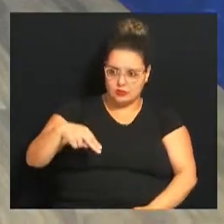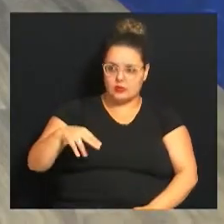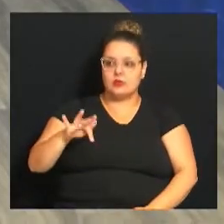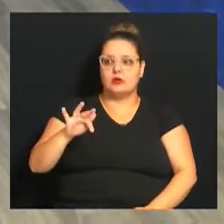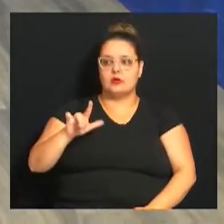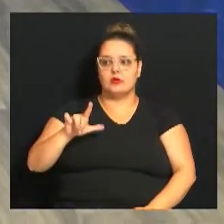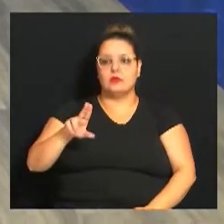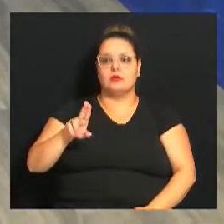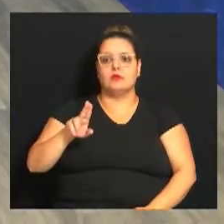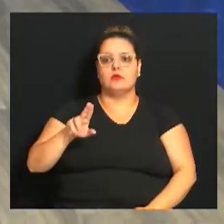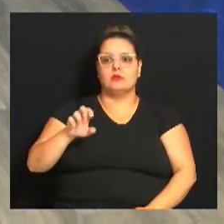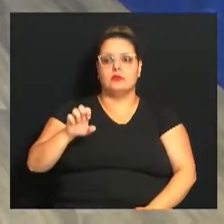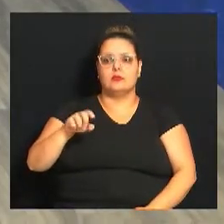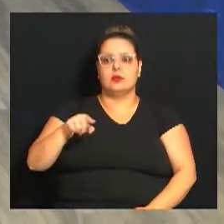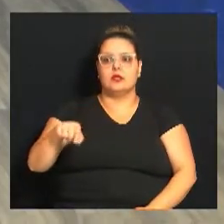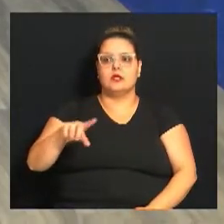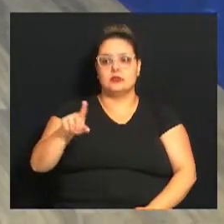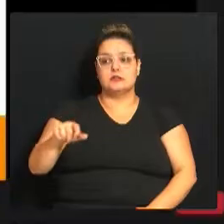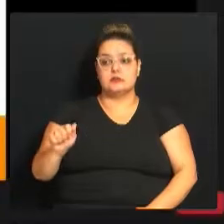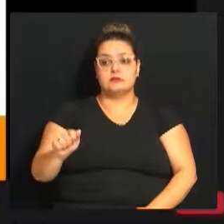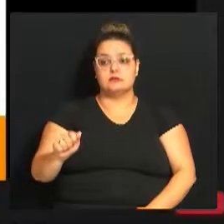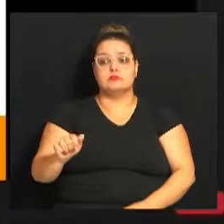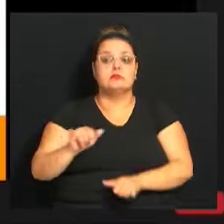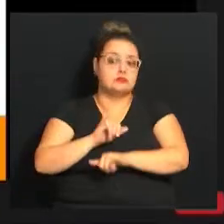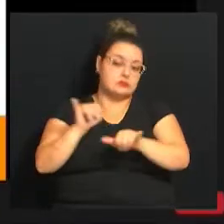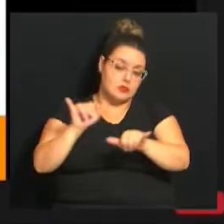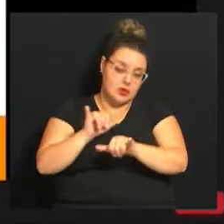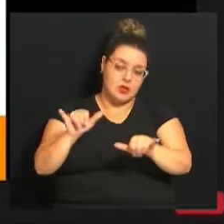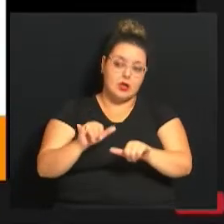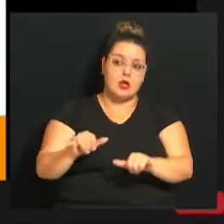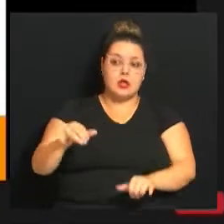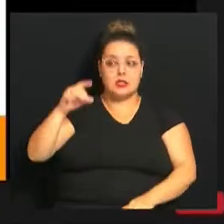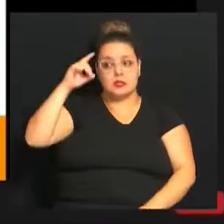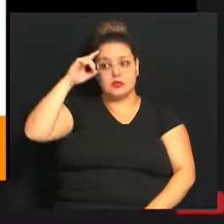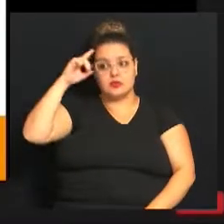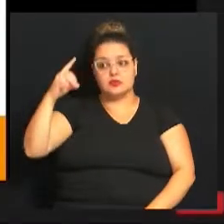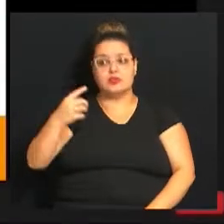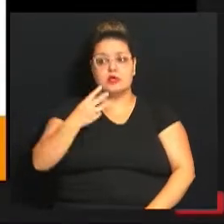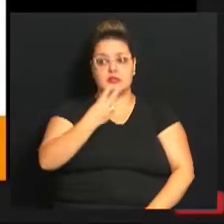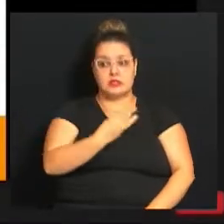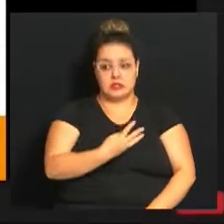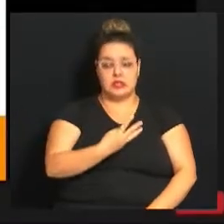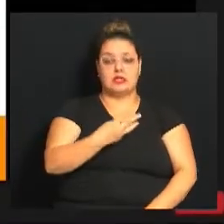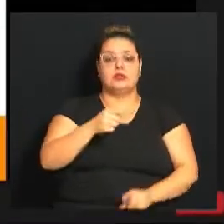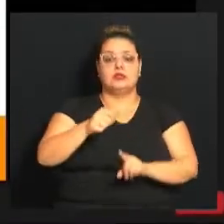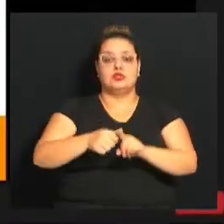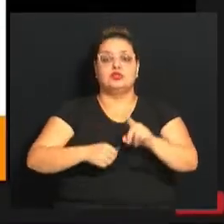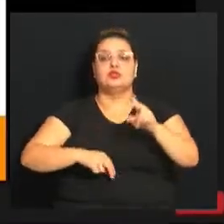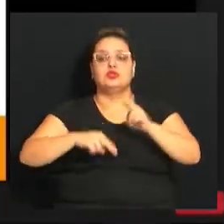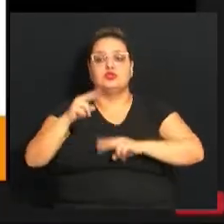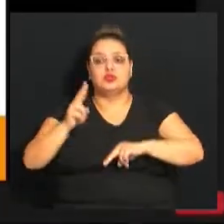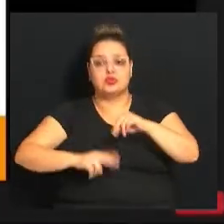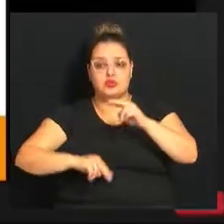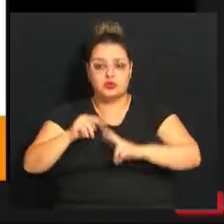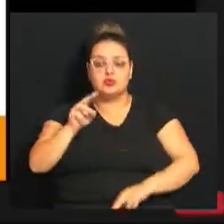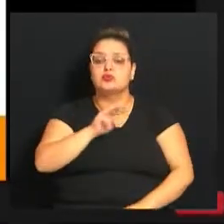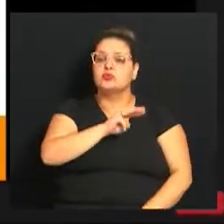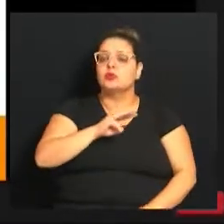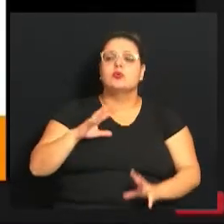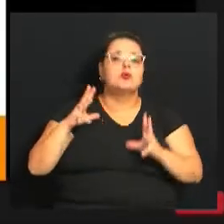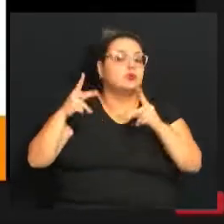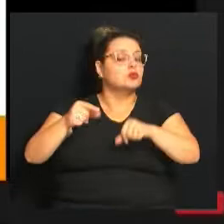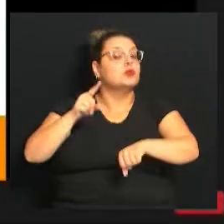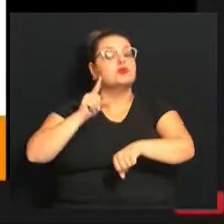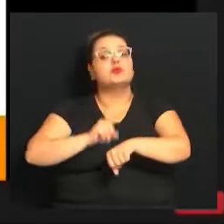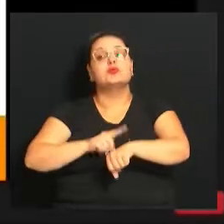a gripe. A campanha inicialmente vai até o dia 3 de junho. A gente lembra que no site tem todos os horários